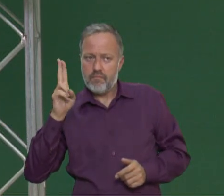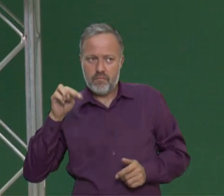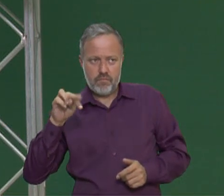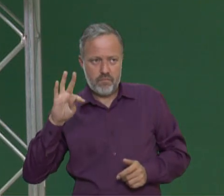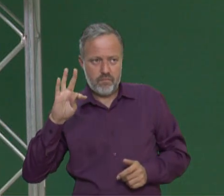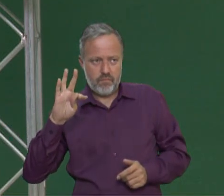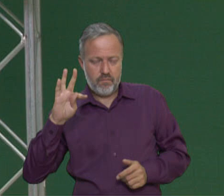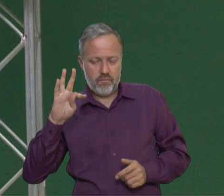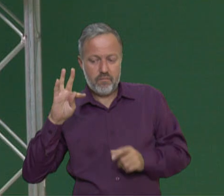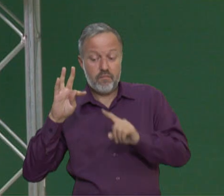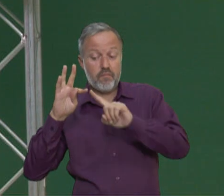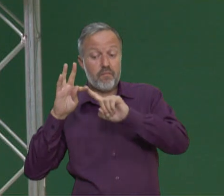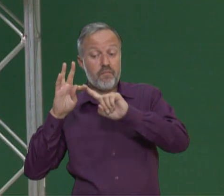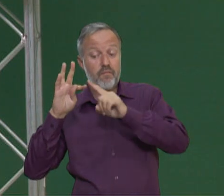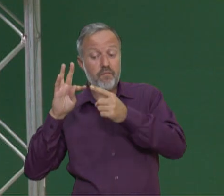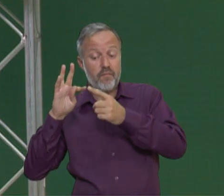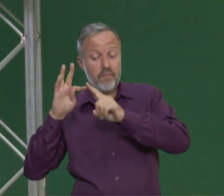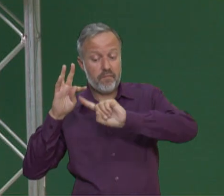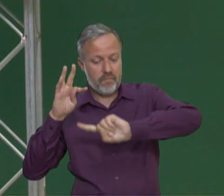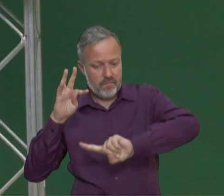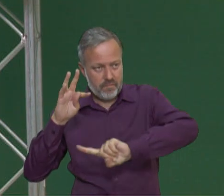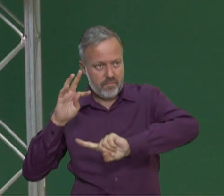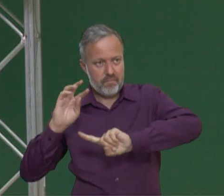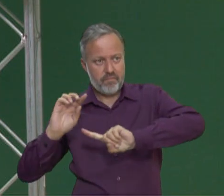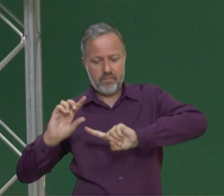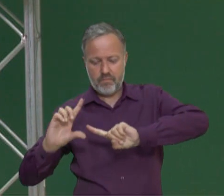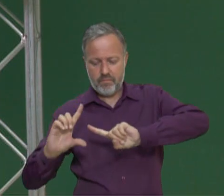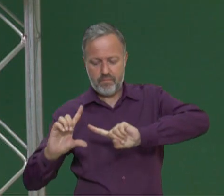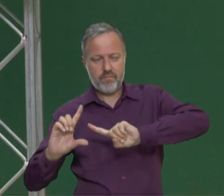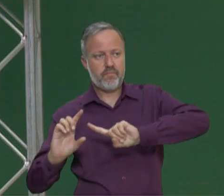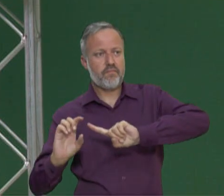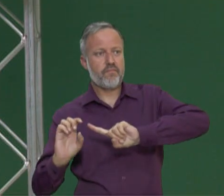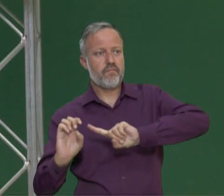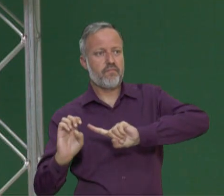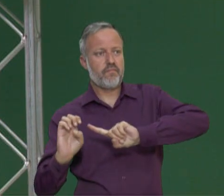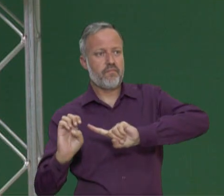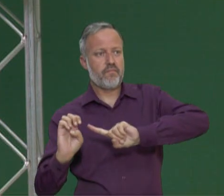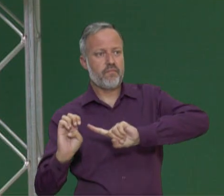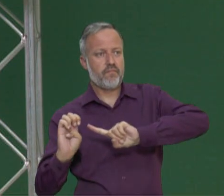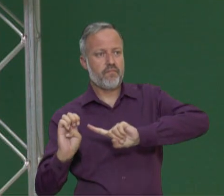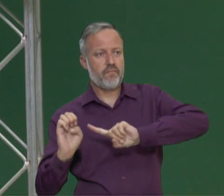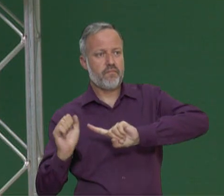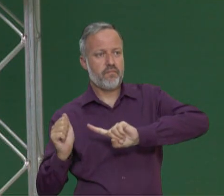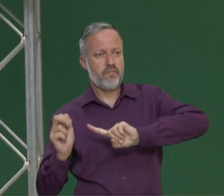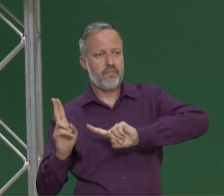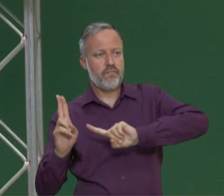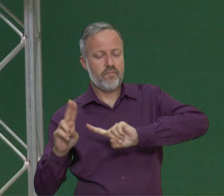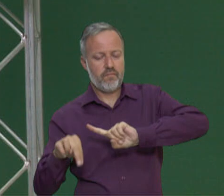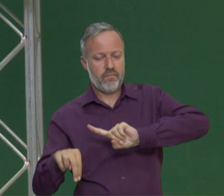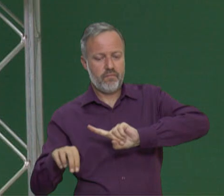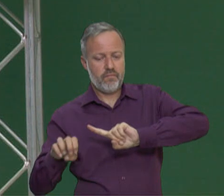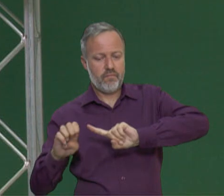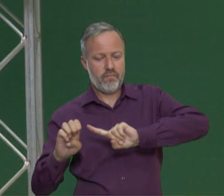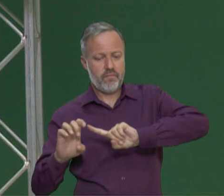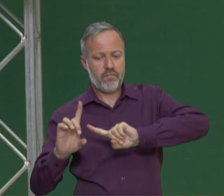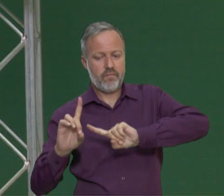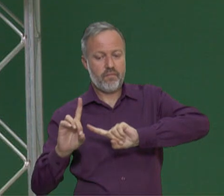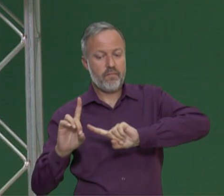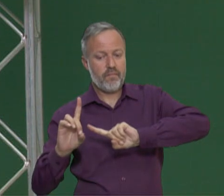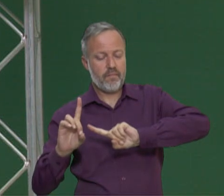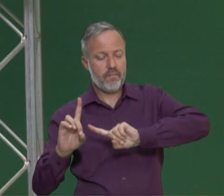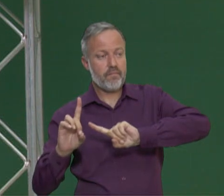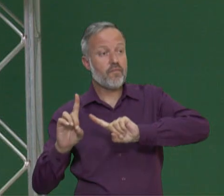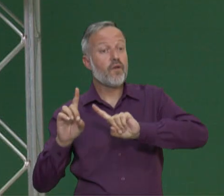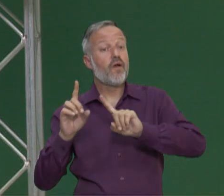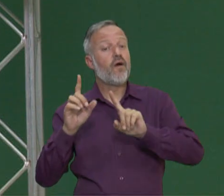que o verbo learn, aprender, ele aceita essas duas variações. Assim como na língua